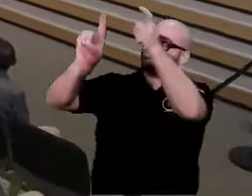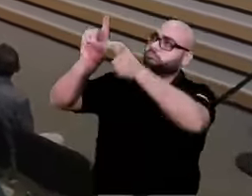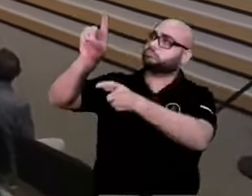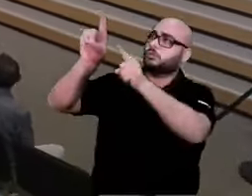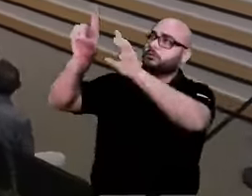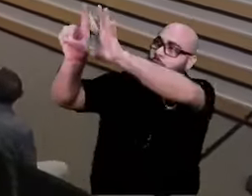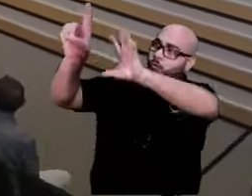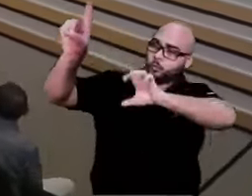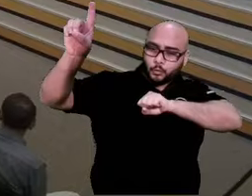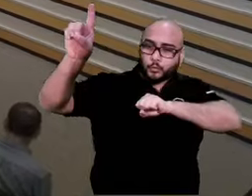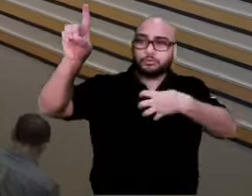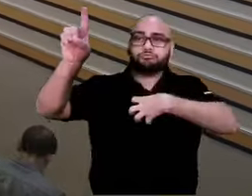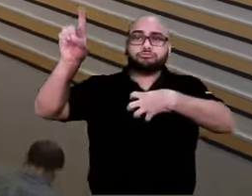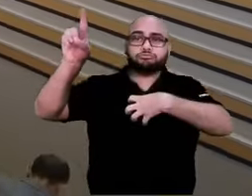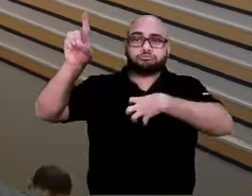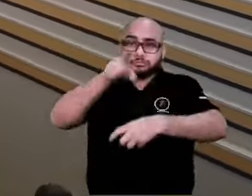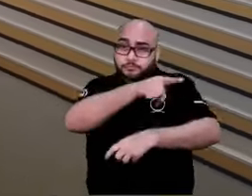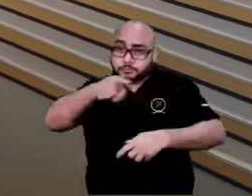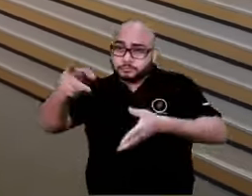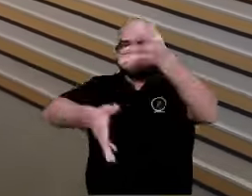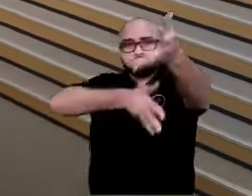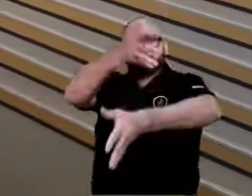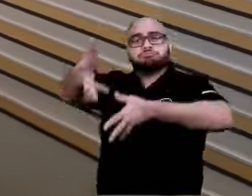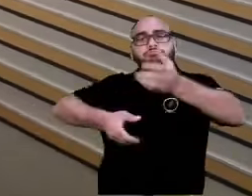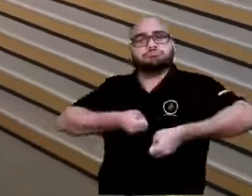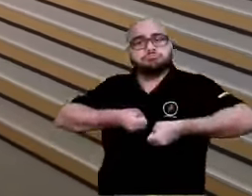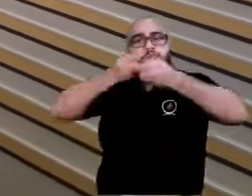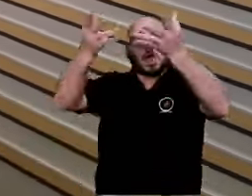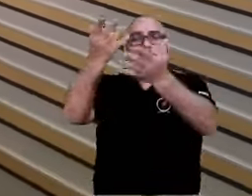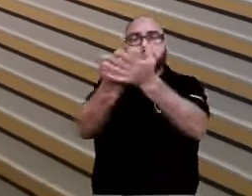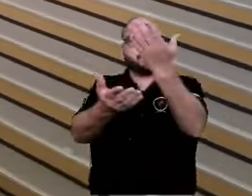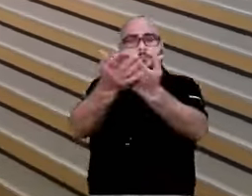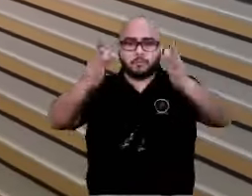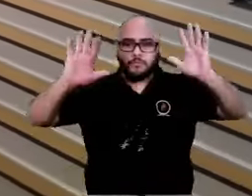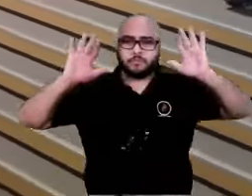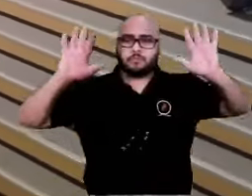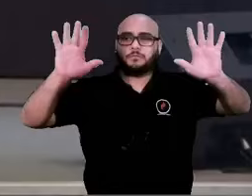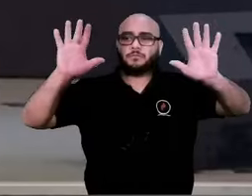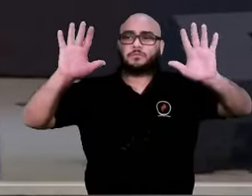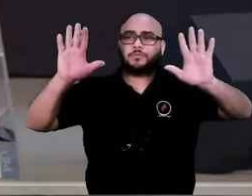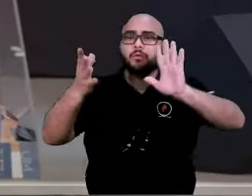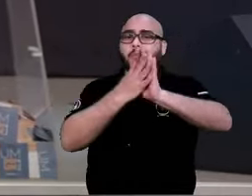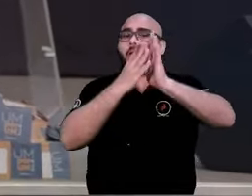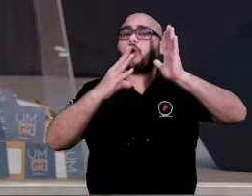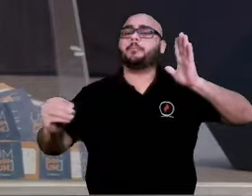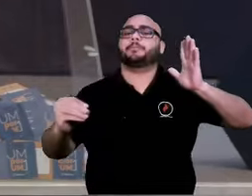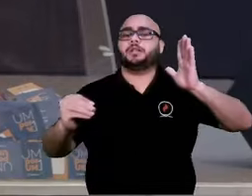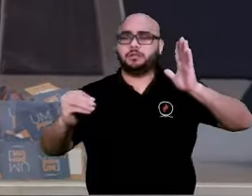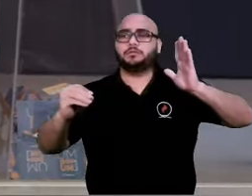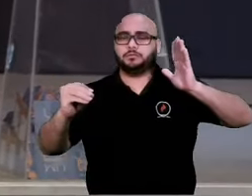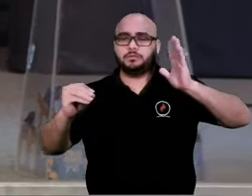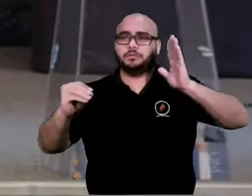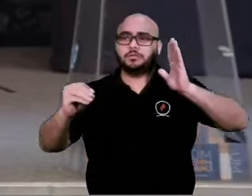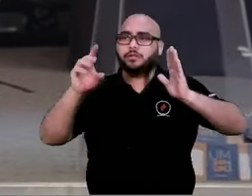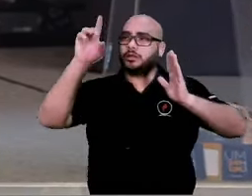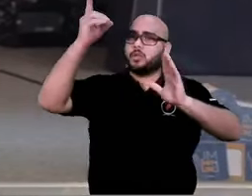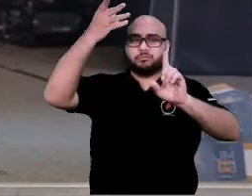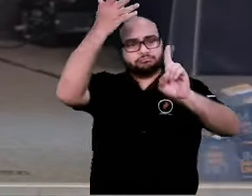tua boca e levanta tuas mãos e diga: Ele, Ele,